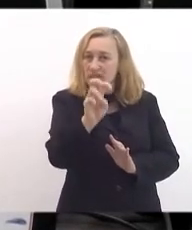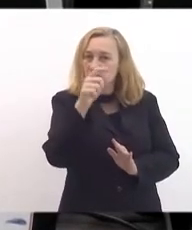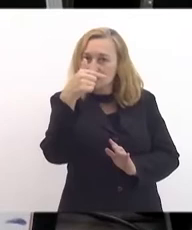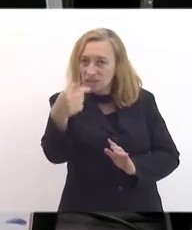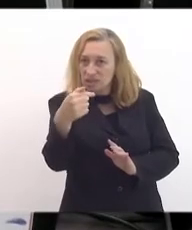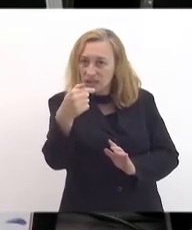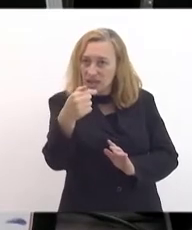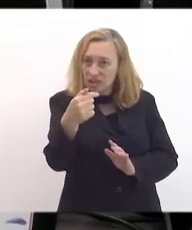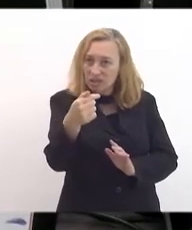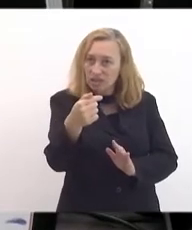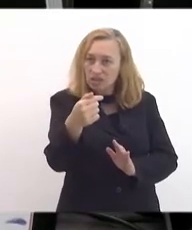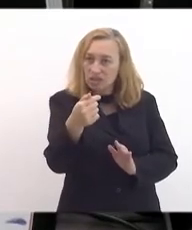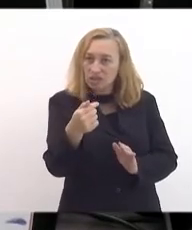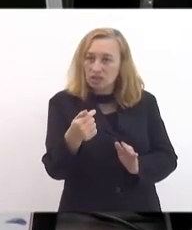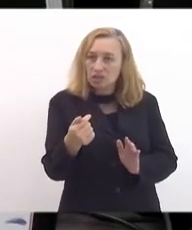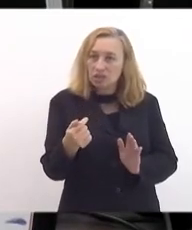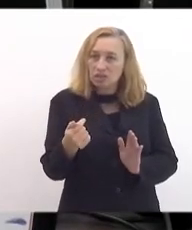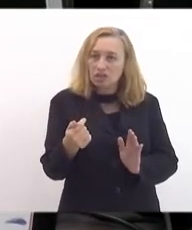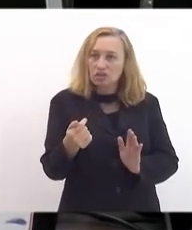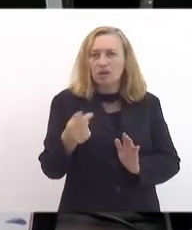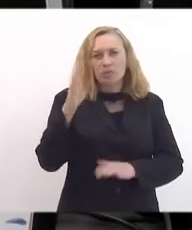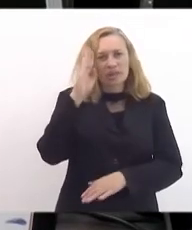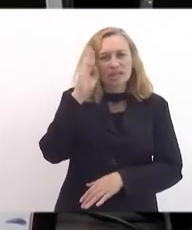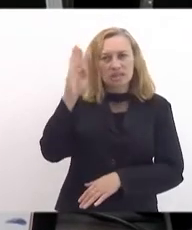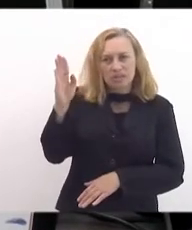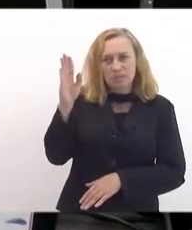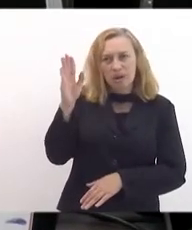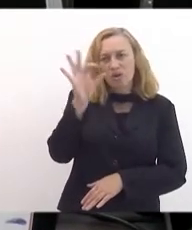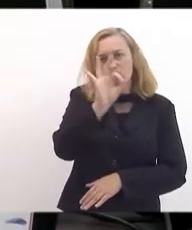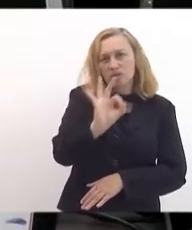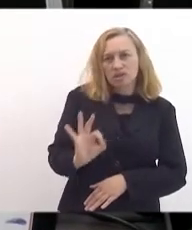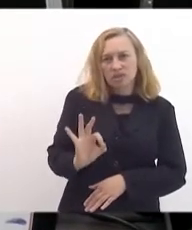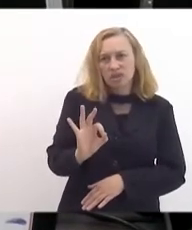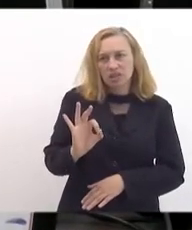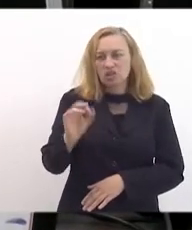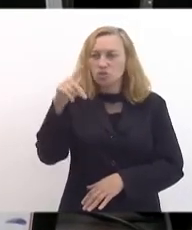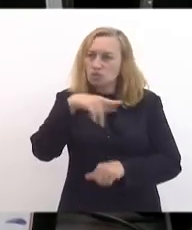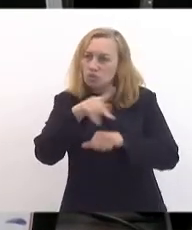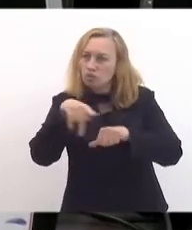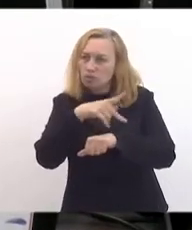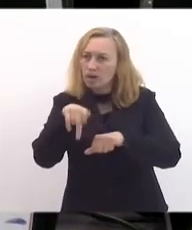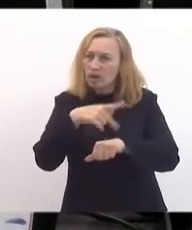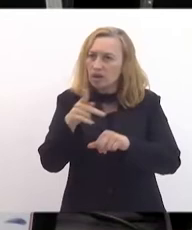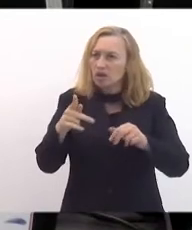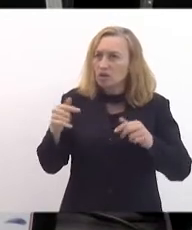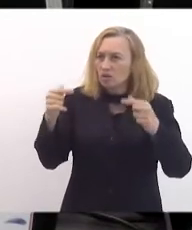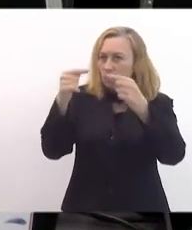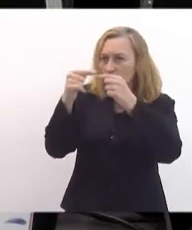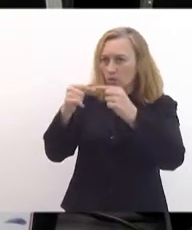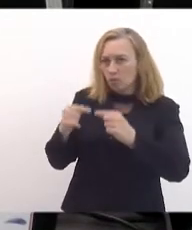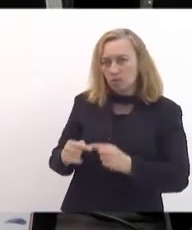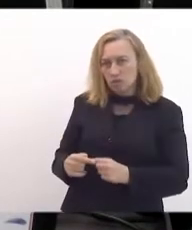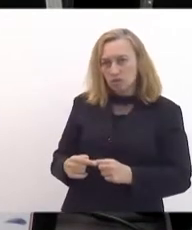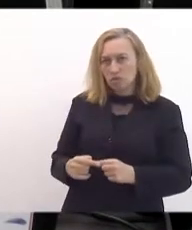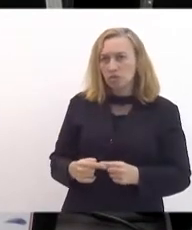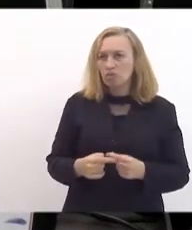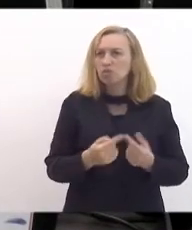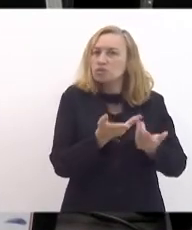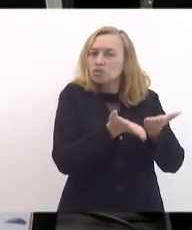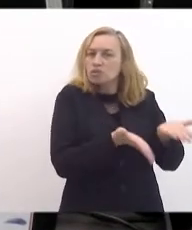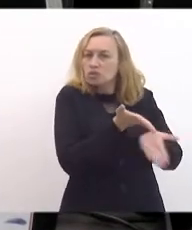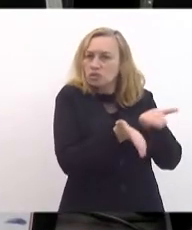lado as maiores alíquotas do país convivendo ao mesmo tempo com uma série de tratamentos